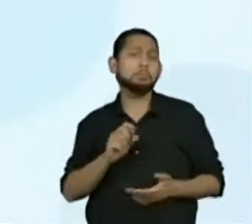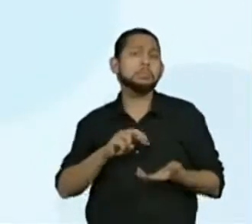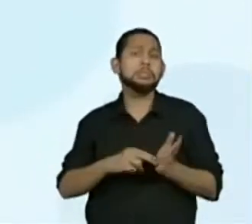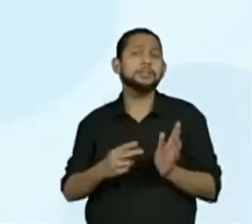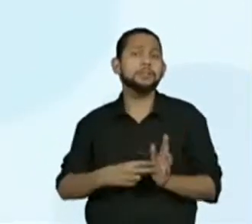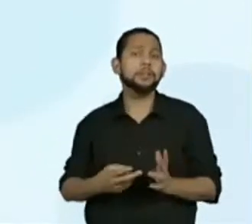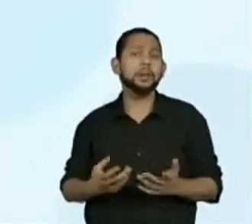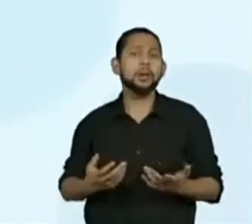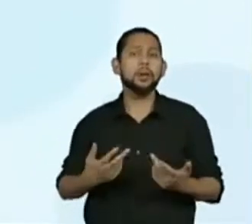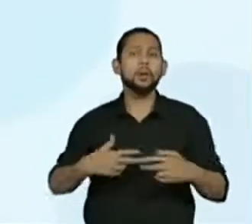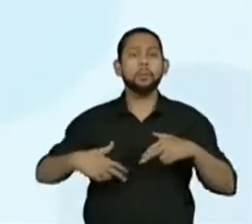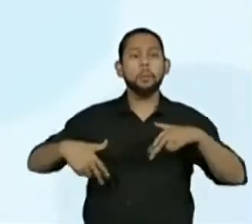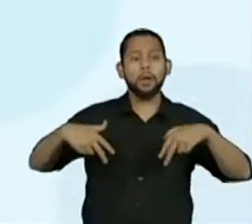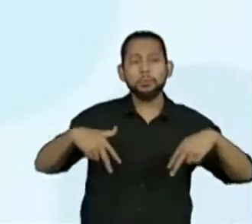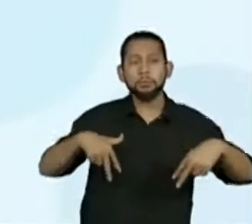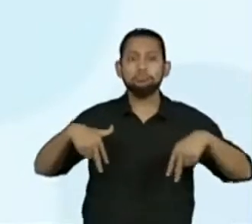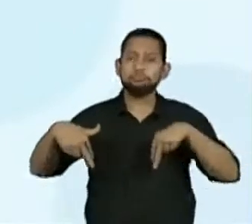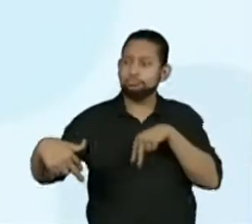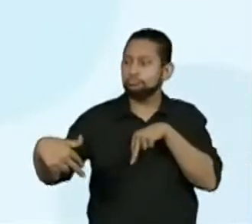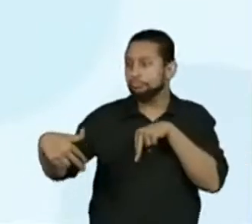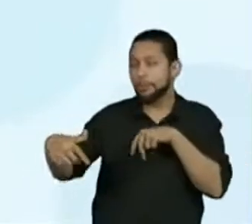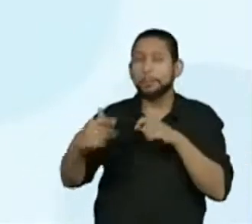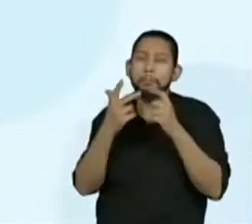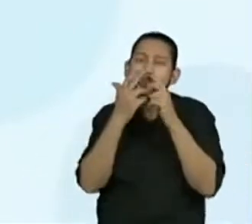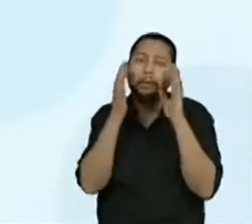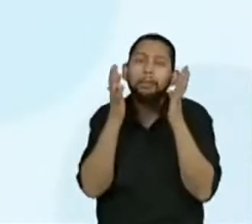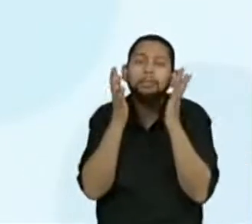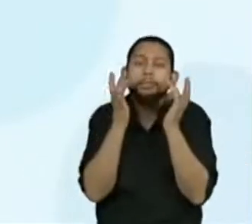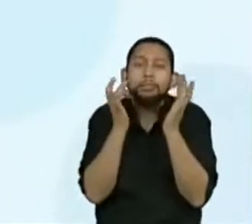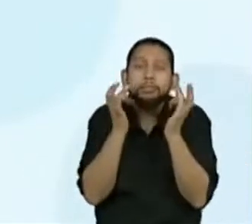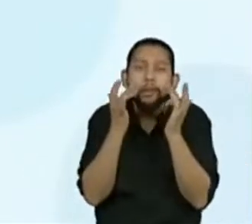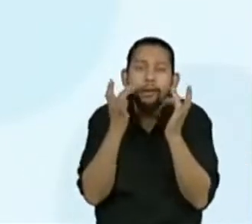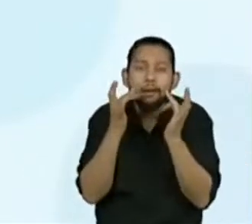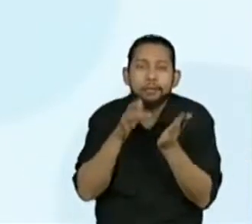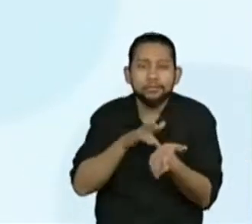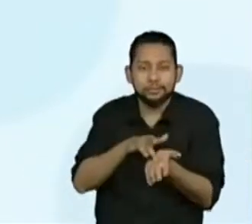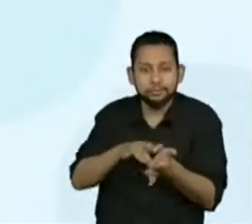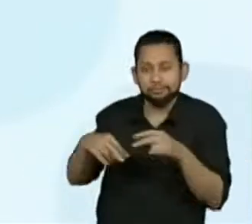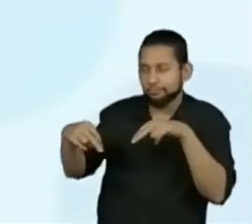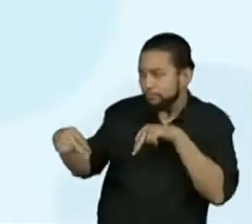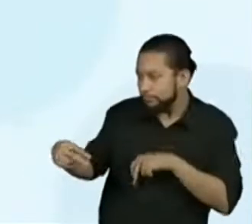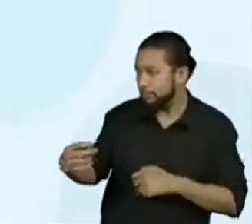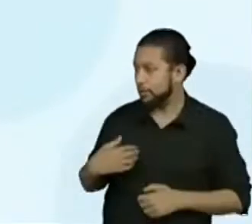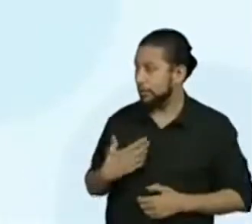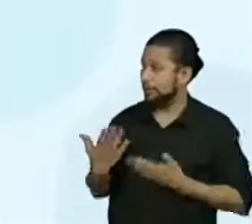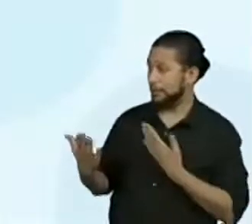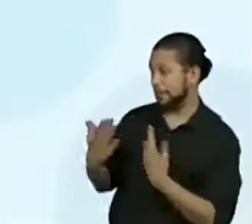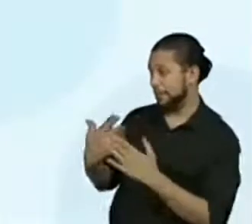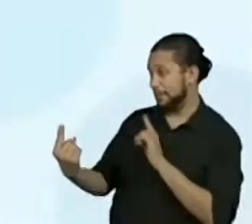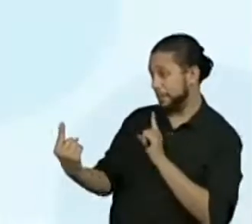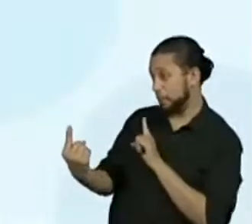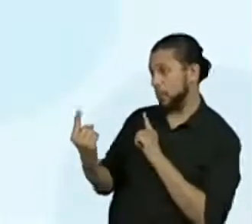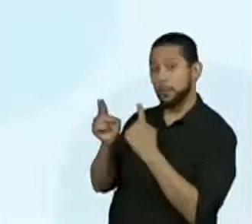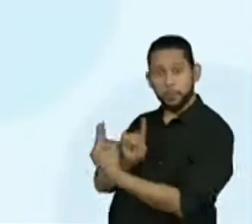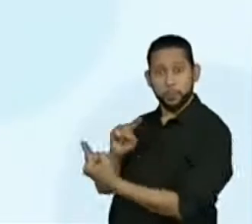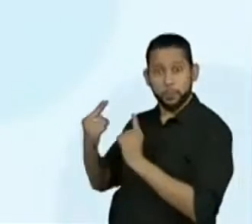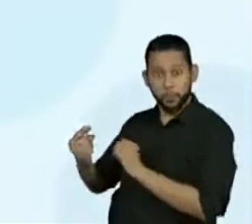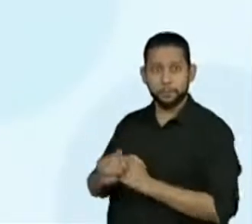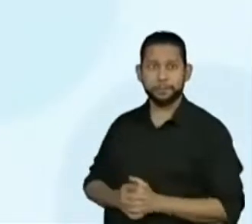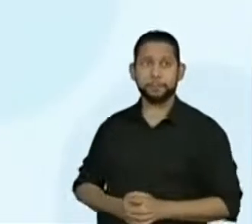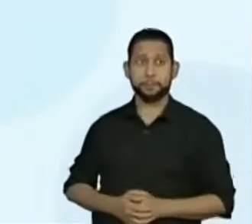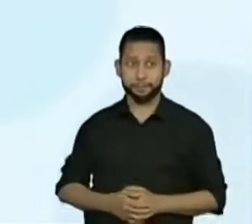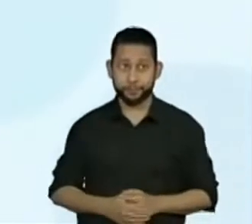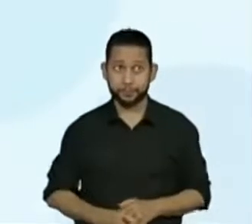dramatização do poema apresentaram o poema representando uma peça teatral b o